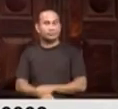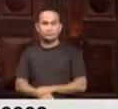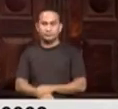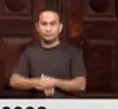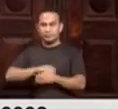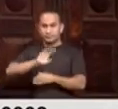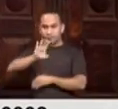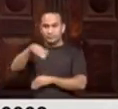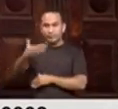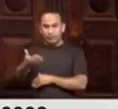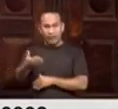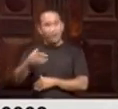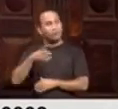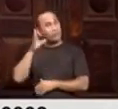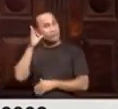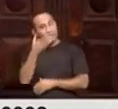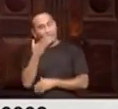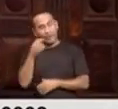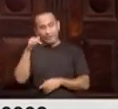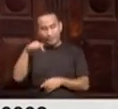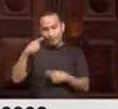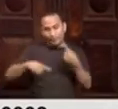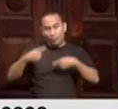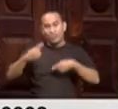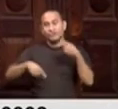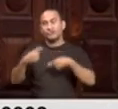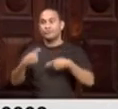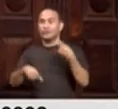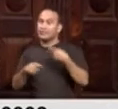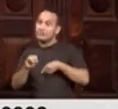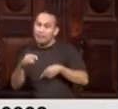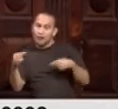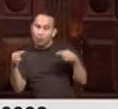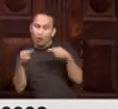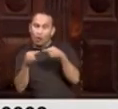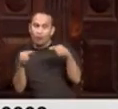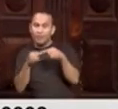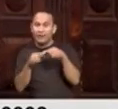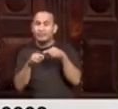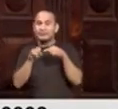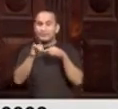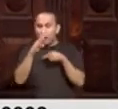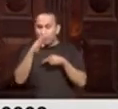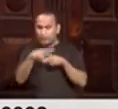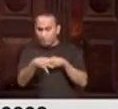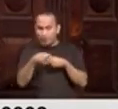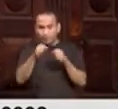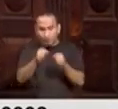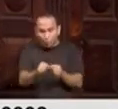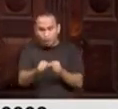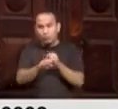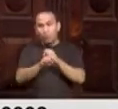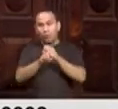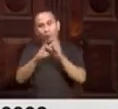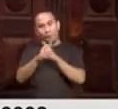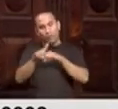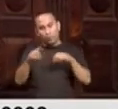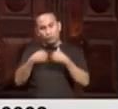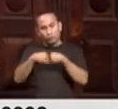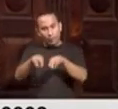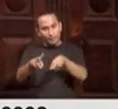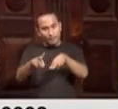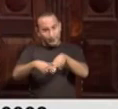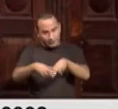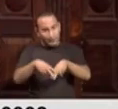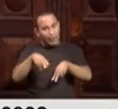deve. Vamos decidir aqui politicamente se a gente concorda que essas graves denúncias podem ou não mantê-los presos.